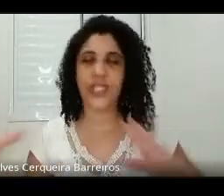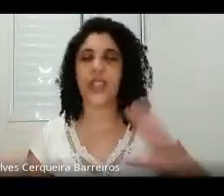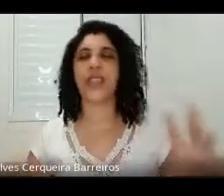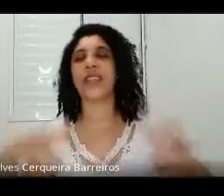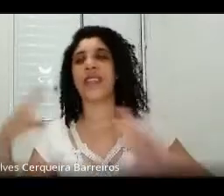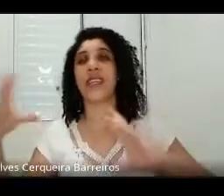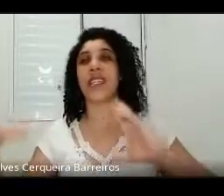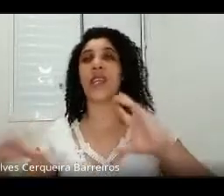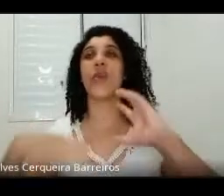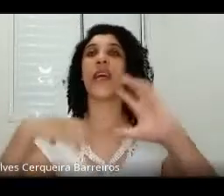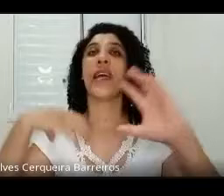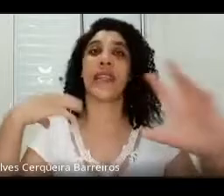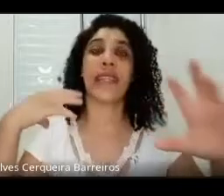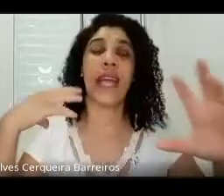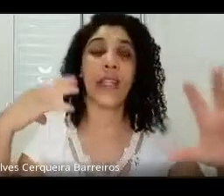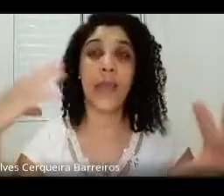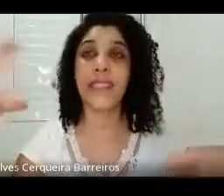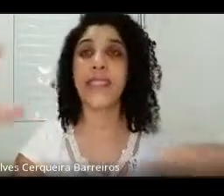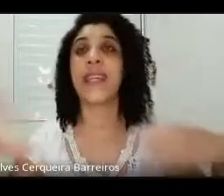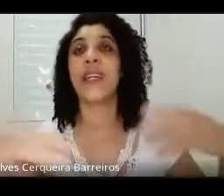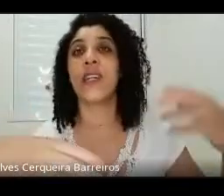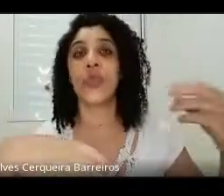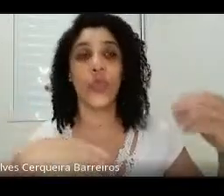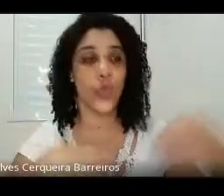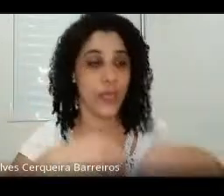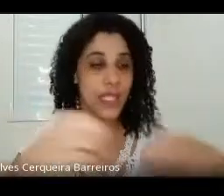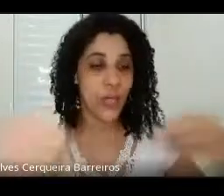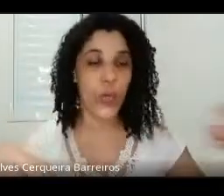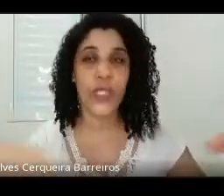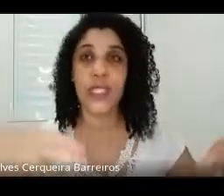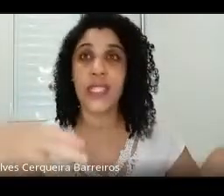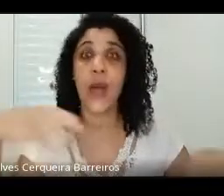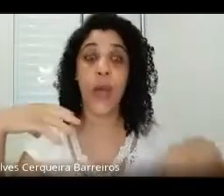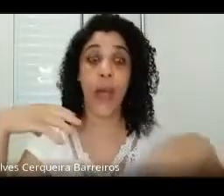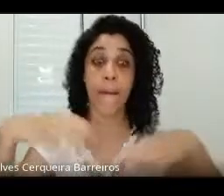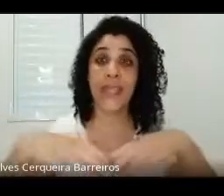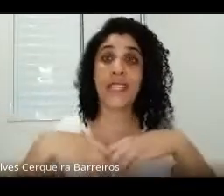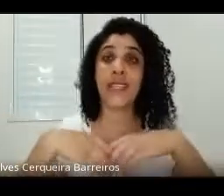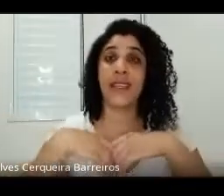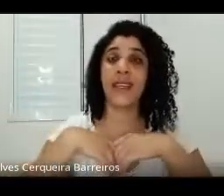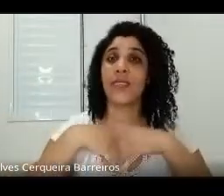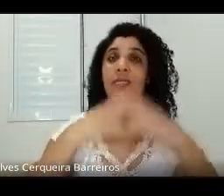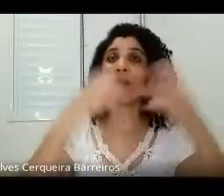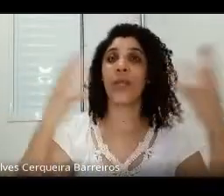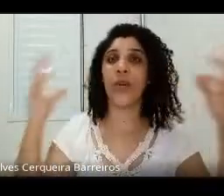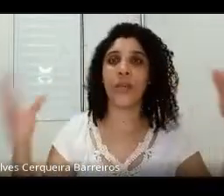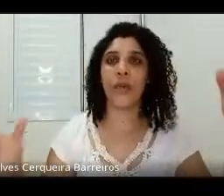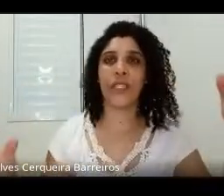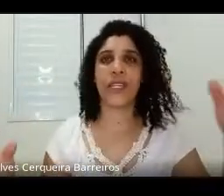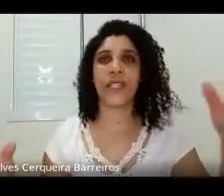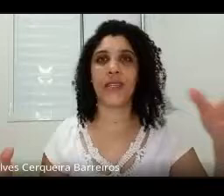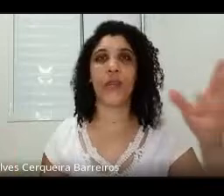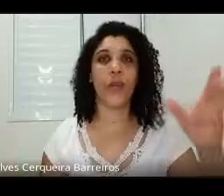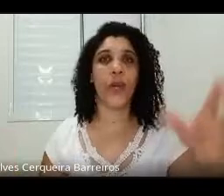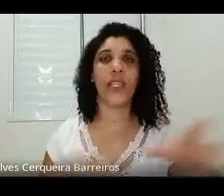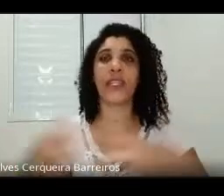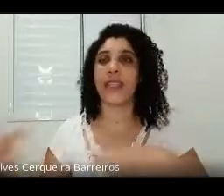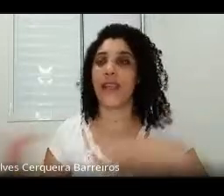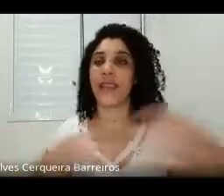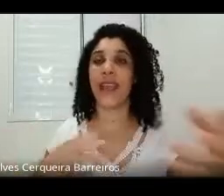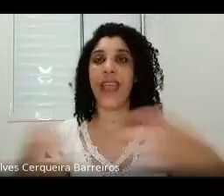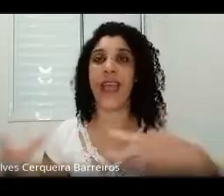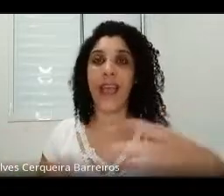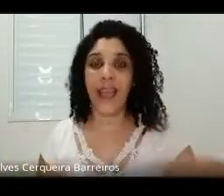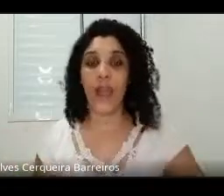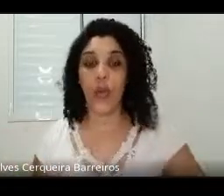pouco de noção, né, dessa questão da nomeação, o nome das coisas e tal. Mas, assim, isso não tem a menor importância. O que importa